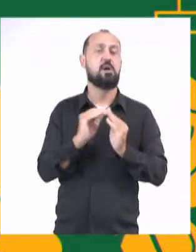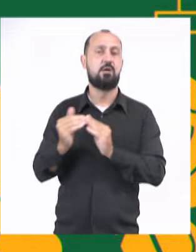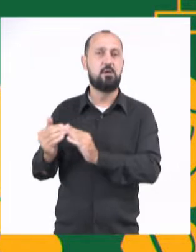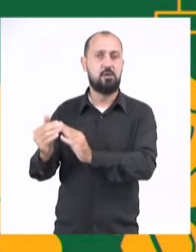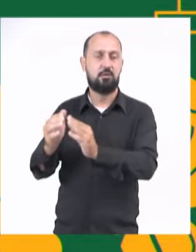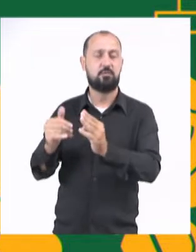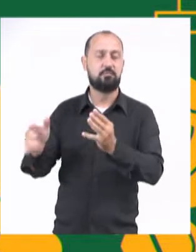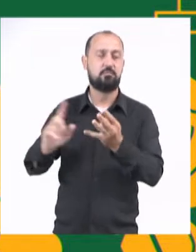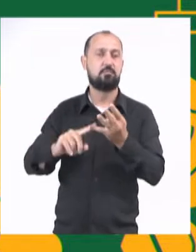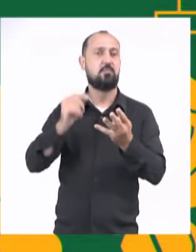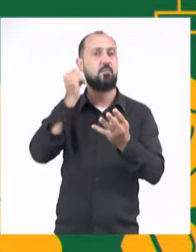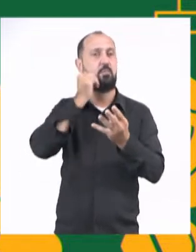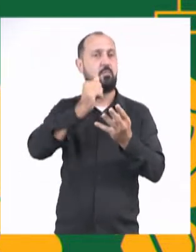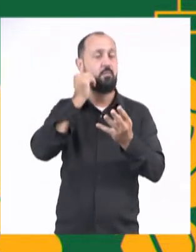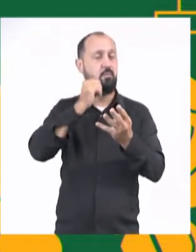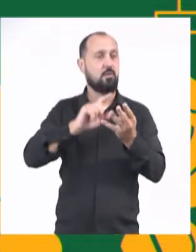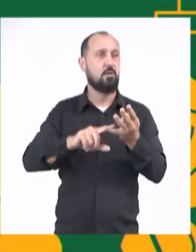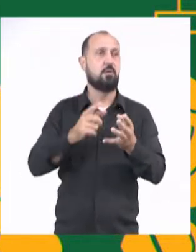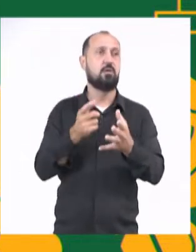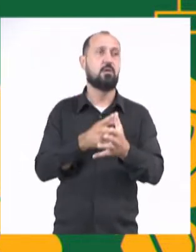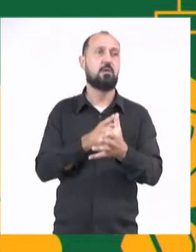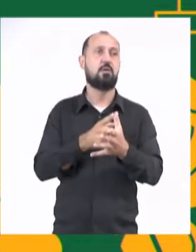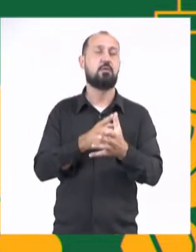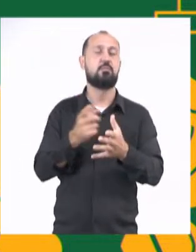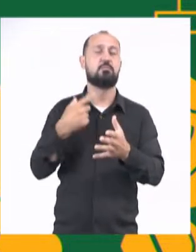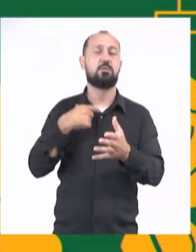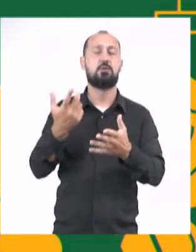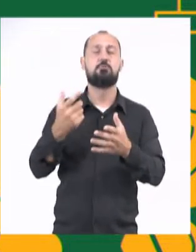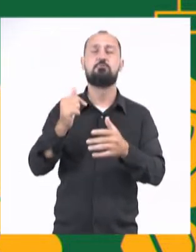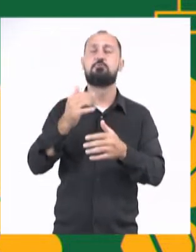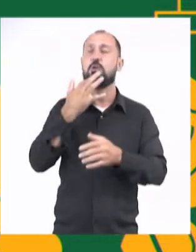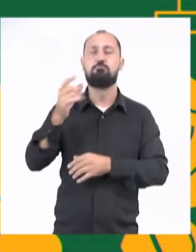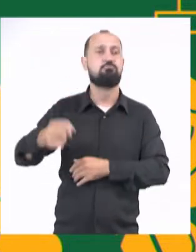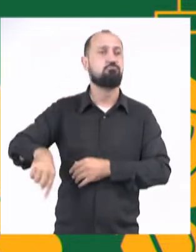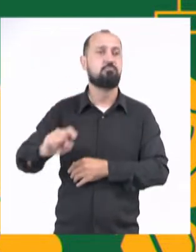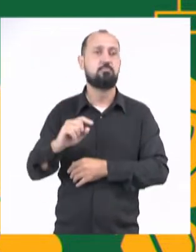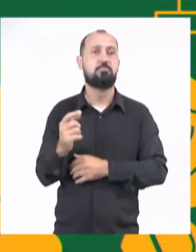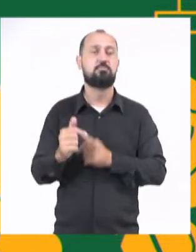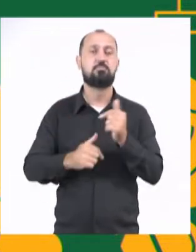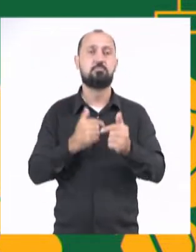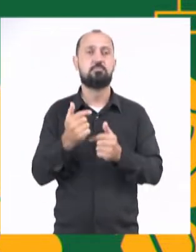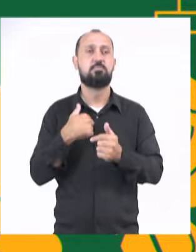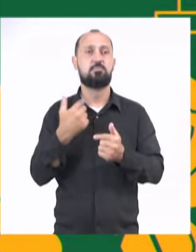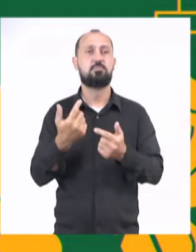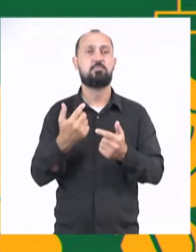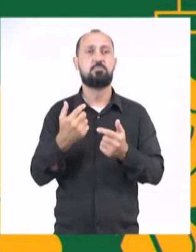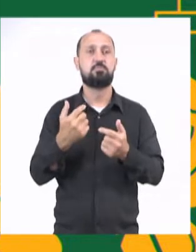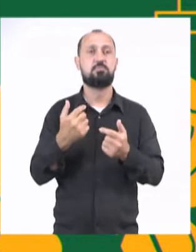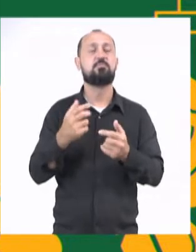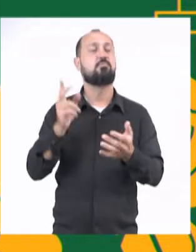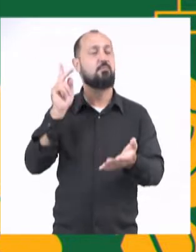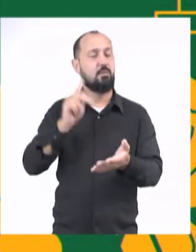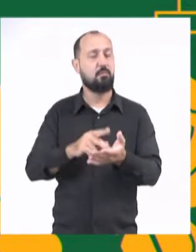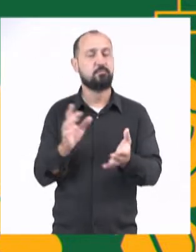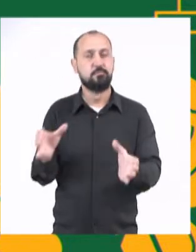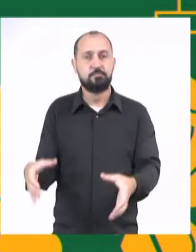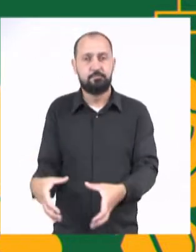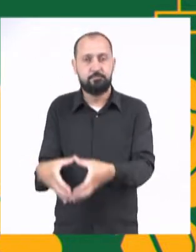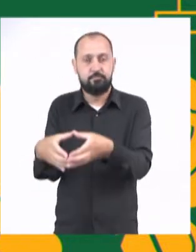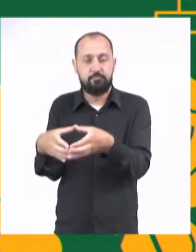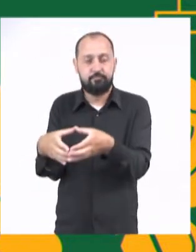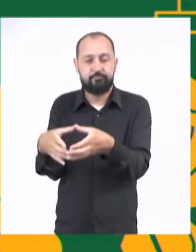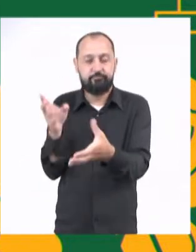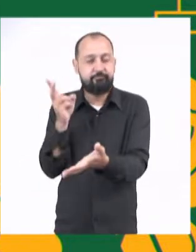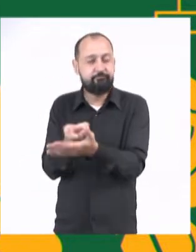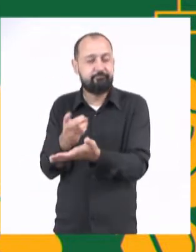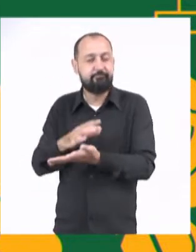né? Mulheres solteiras. Aí, então, a gente tem as ditas minorias, que não são minorias numéricas, né? Mas